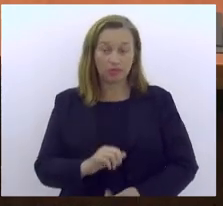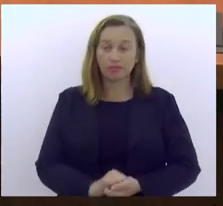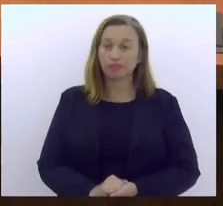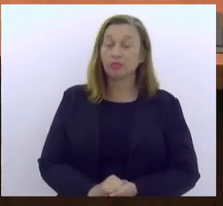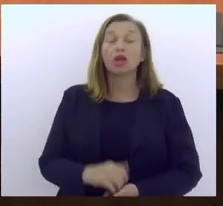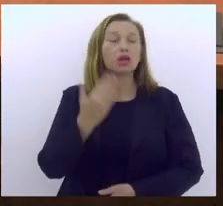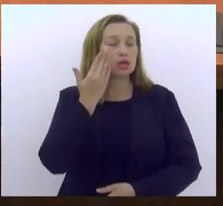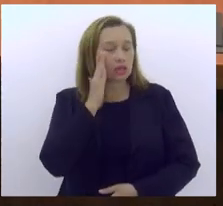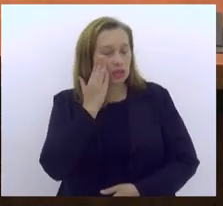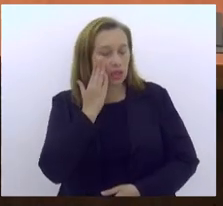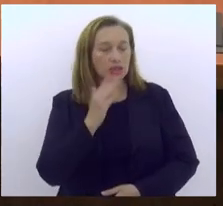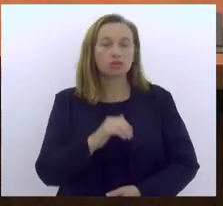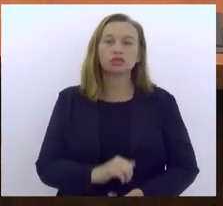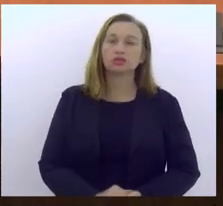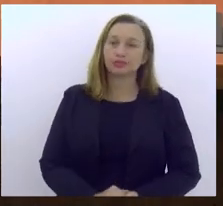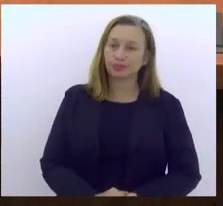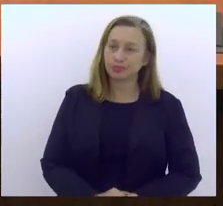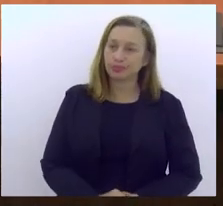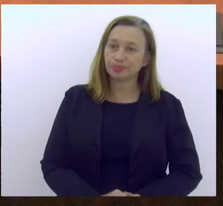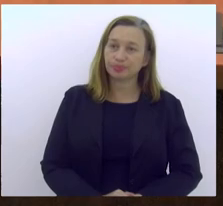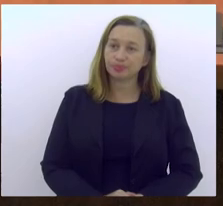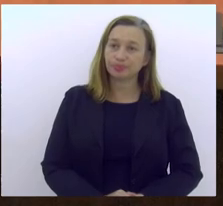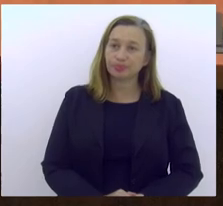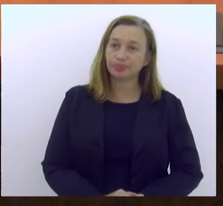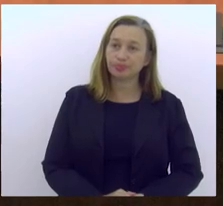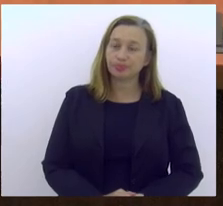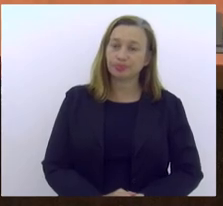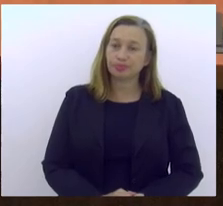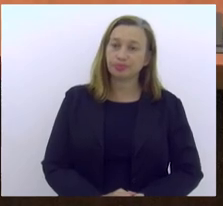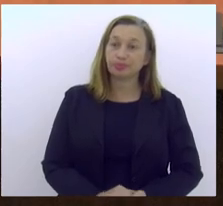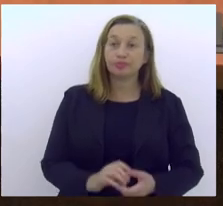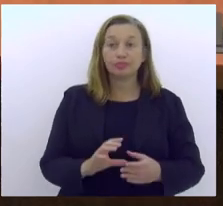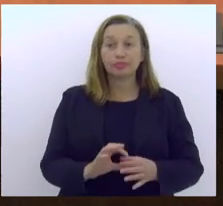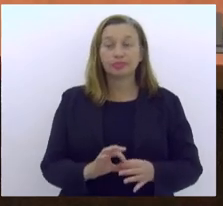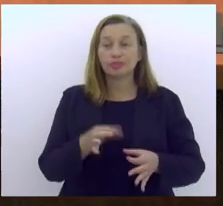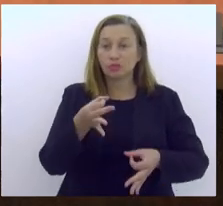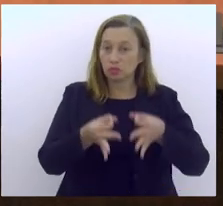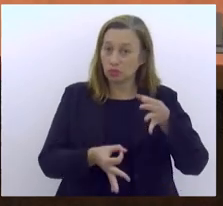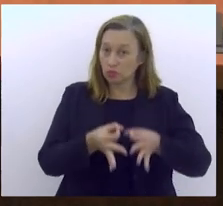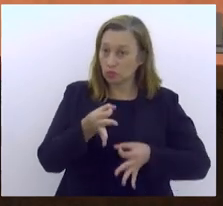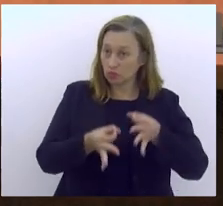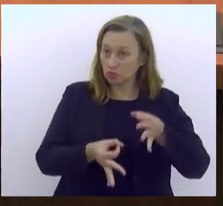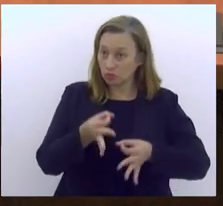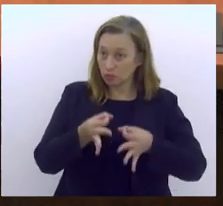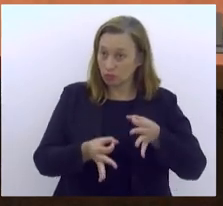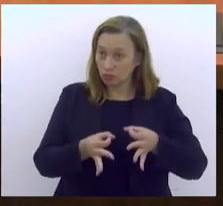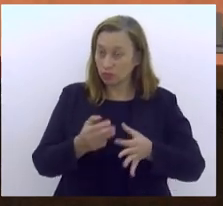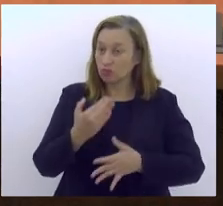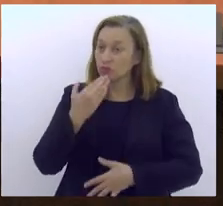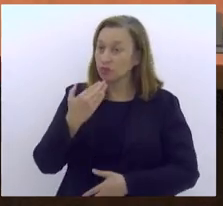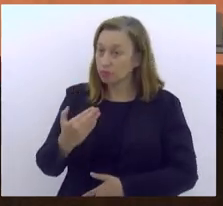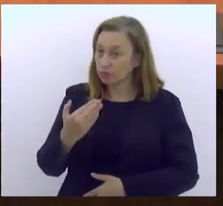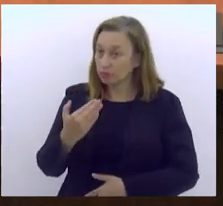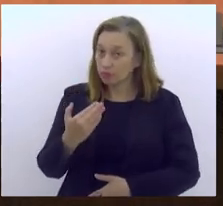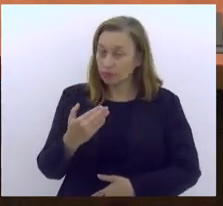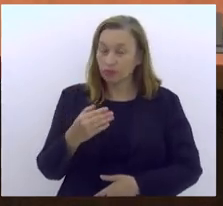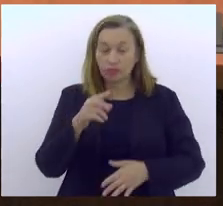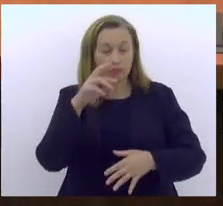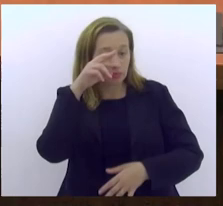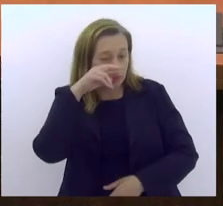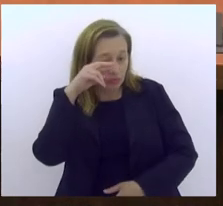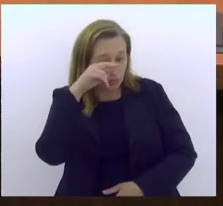gente entende que uma coisa é autoridade judiciária fazer essa solicitação no âmbito de uma